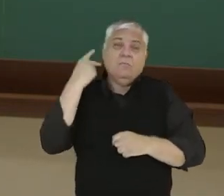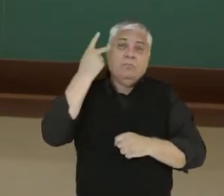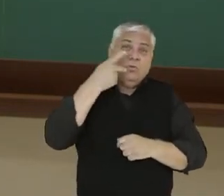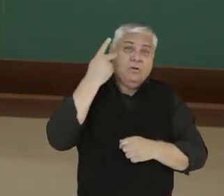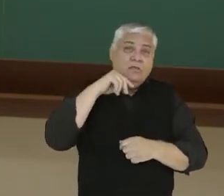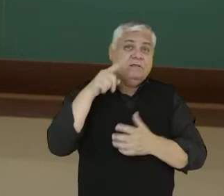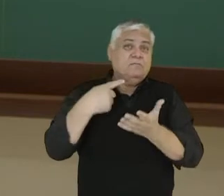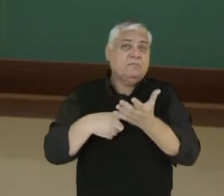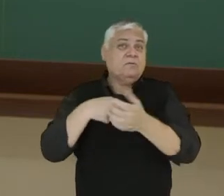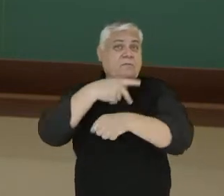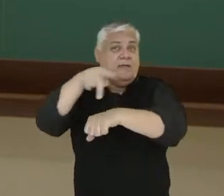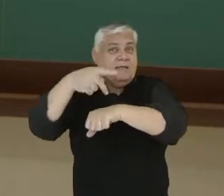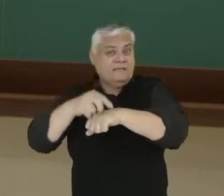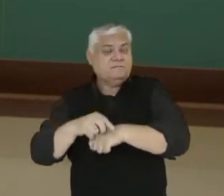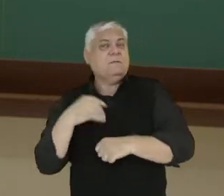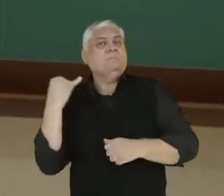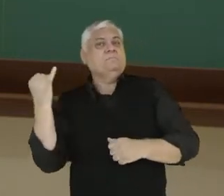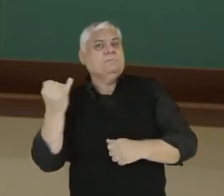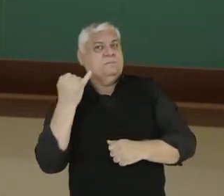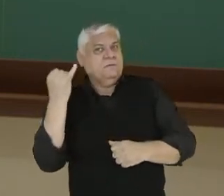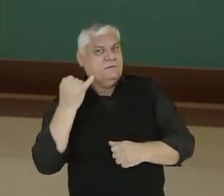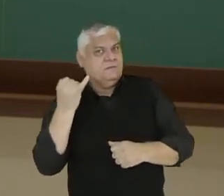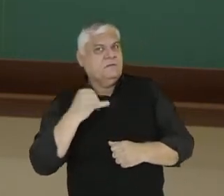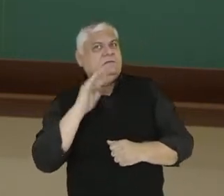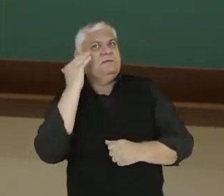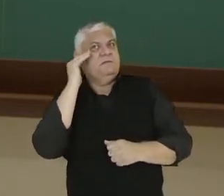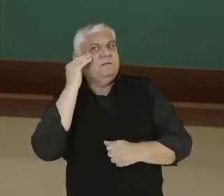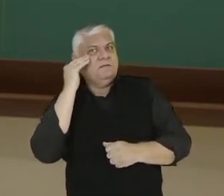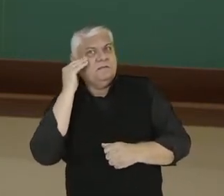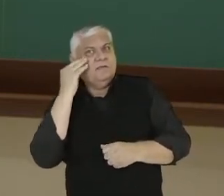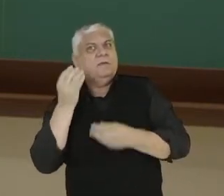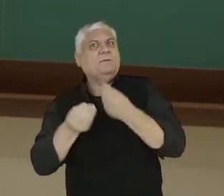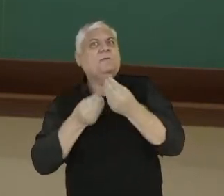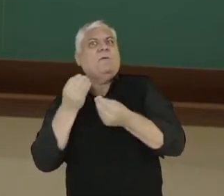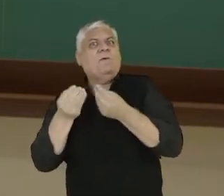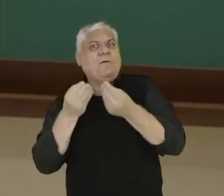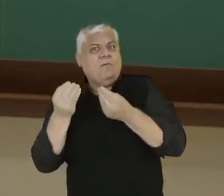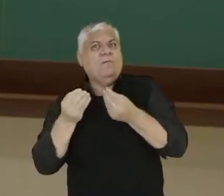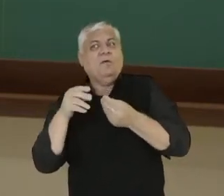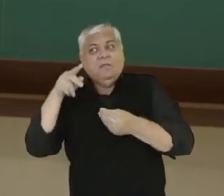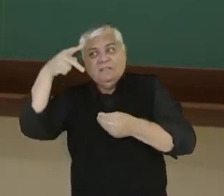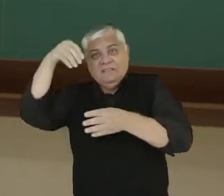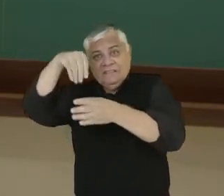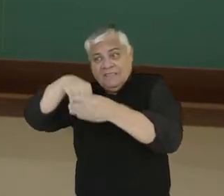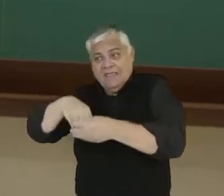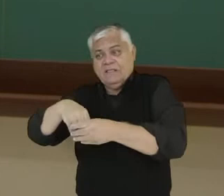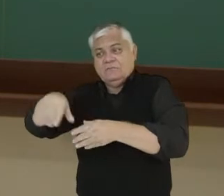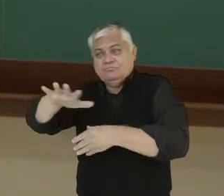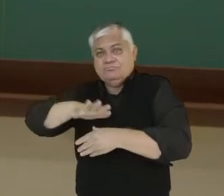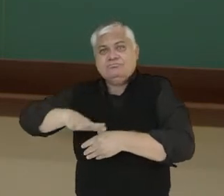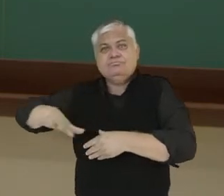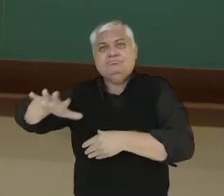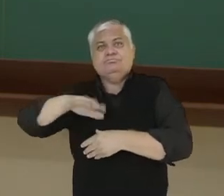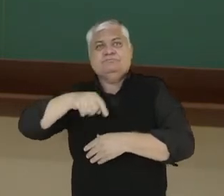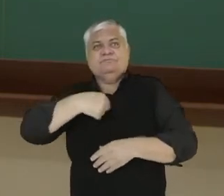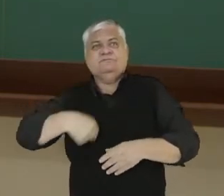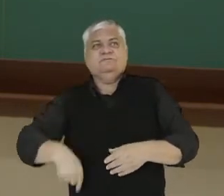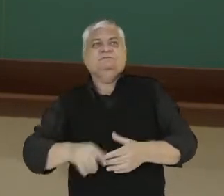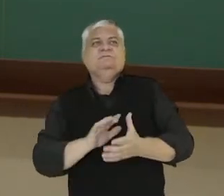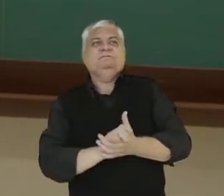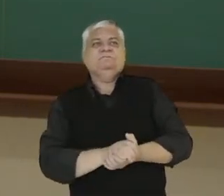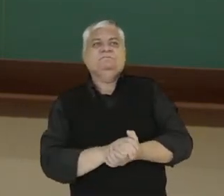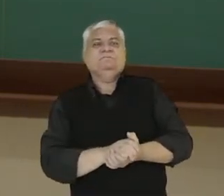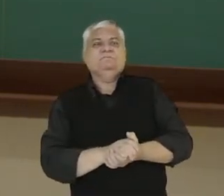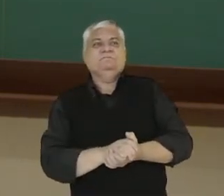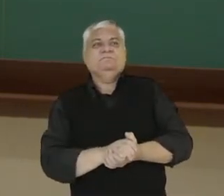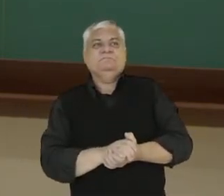outros países? Então é importante a gente entender esse contexto ali dentro do espaço geográfico mundial, né? E aí